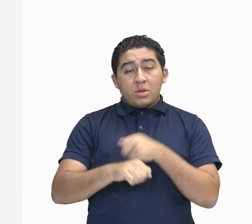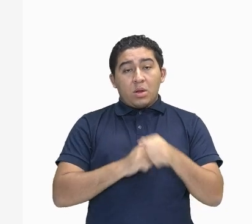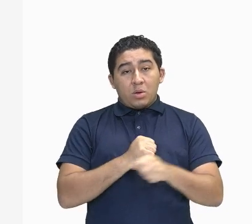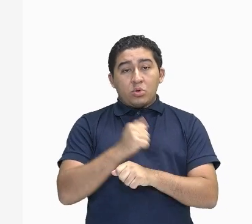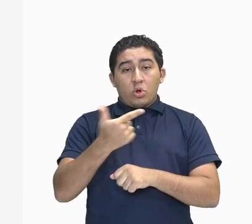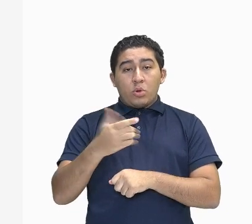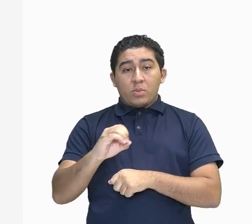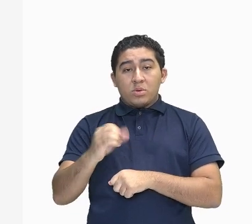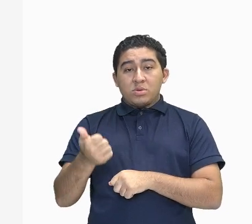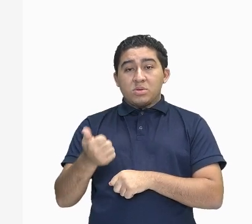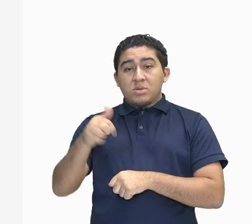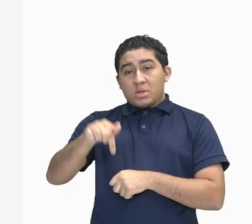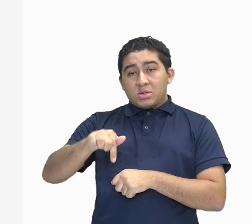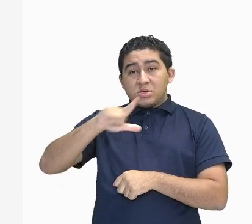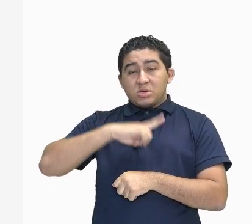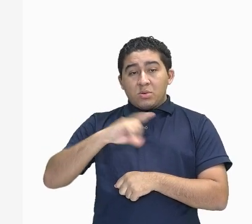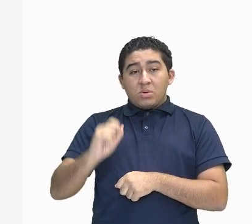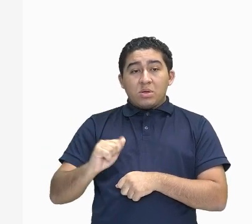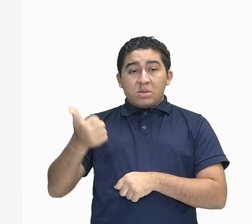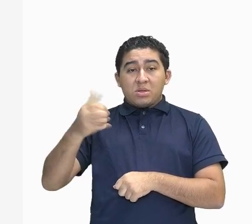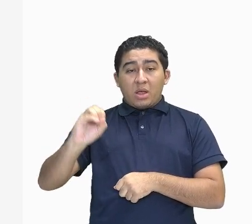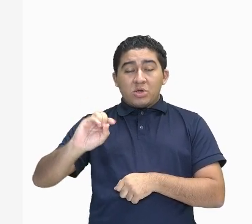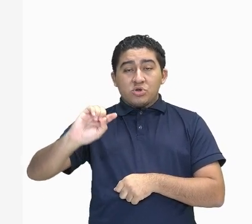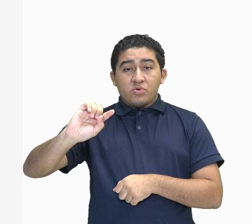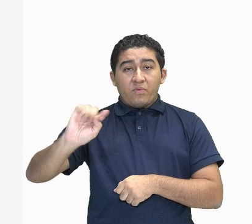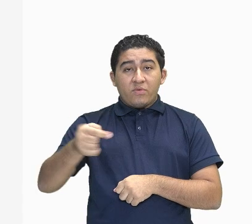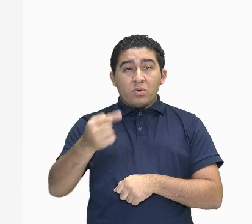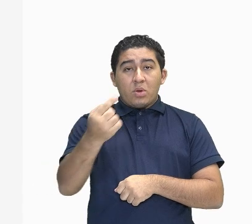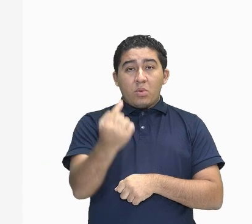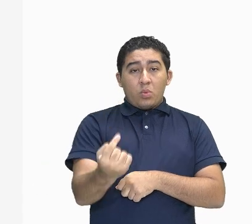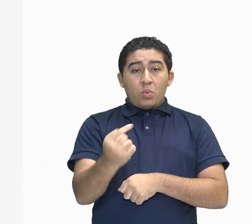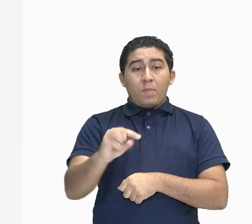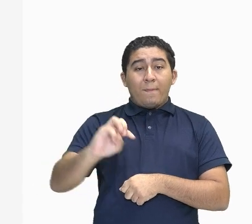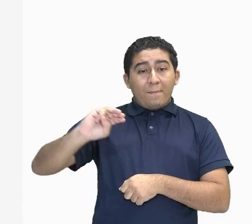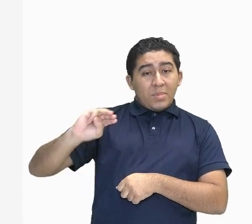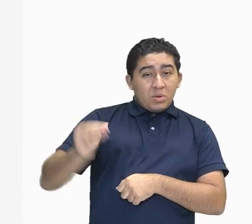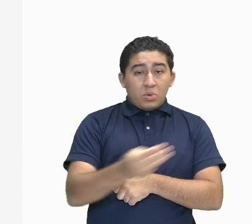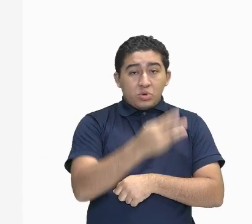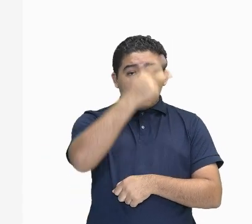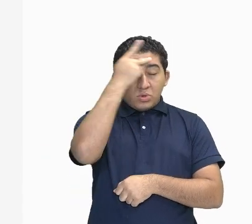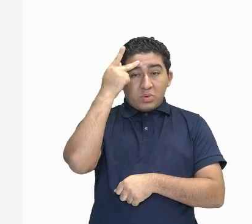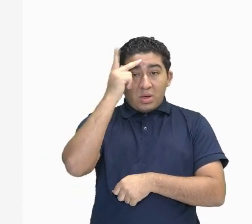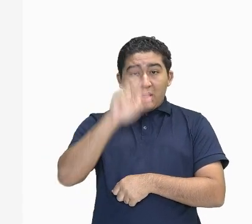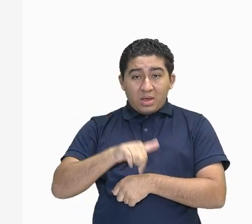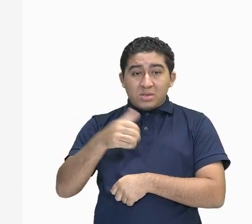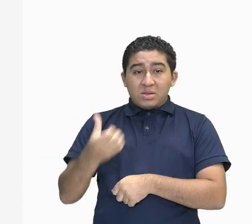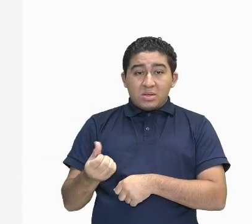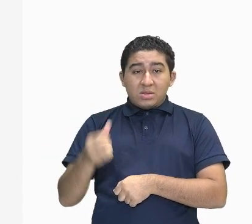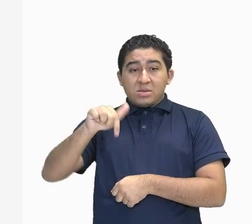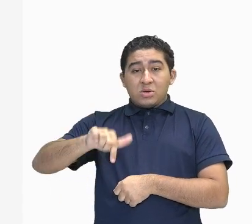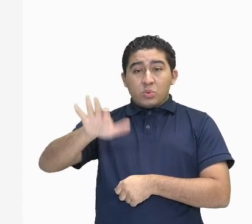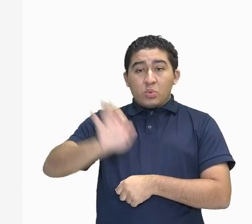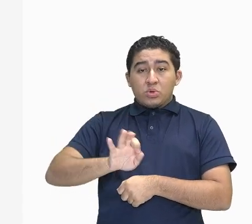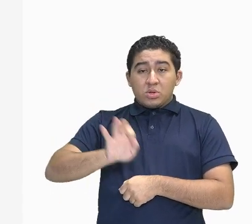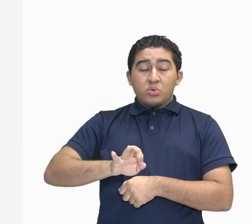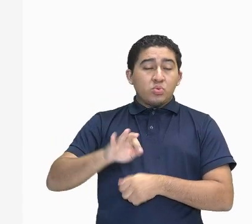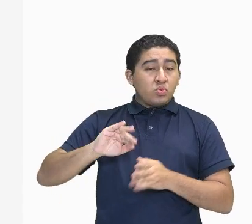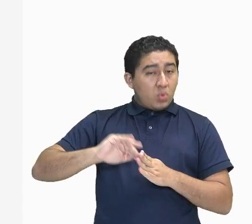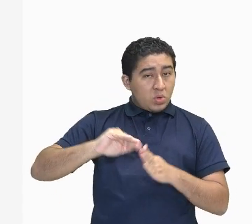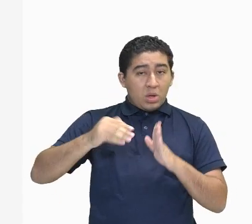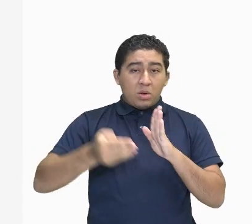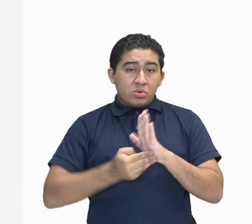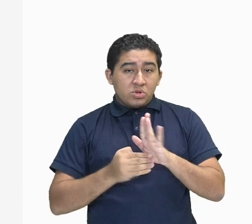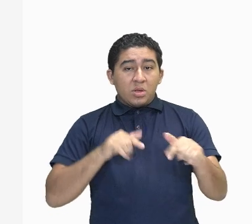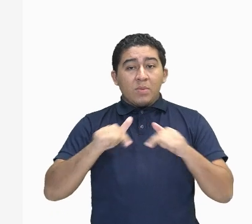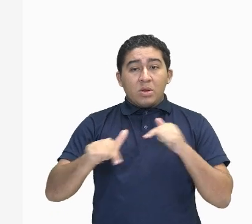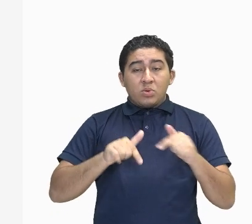ela empregava 10,1 milhões de pessoas, o que representa aí 67% do